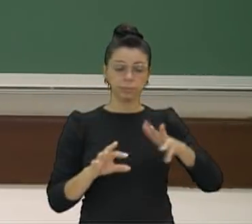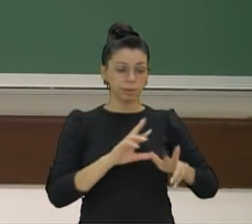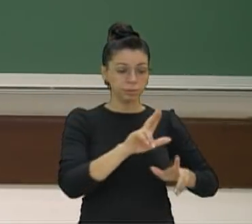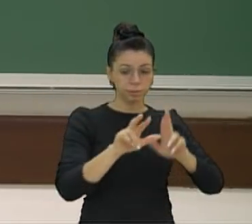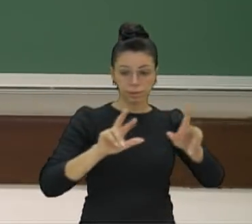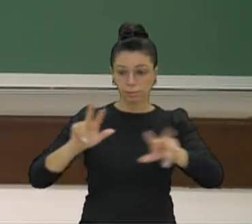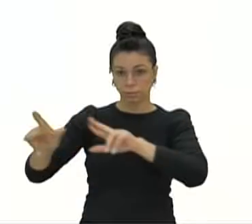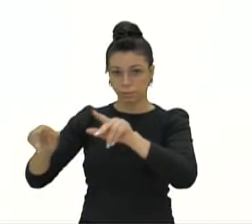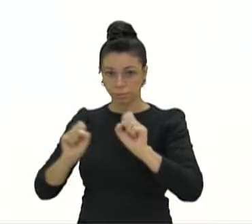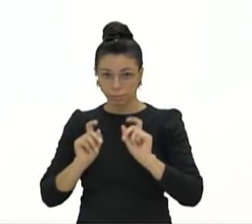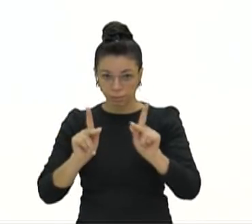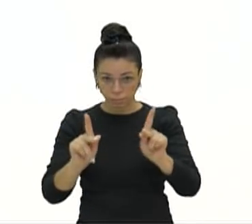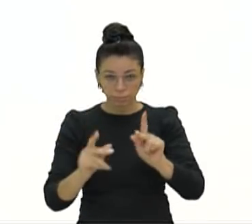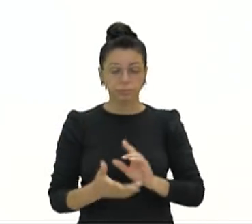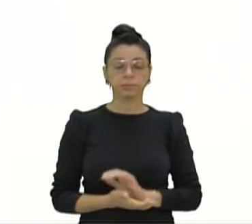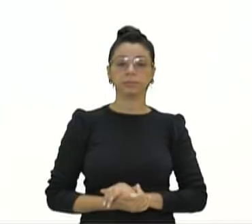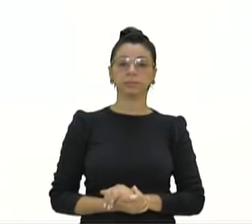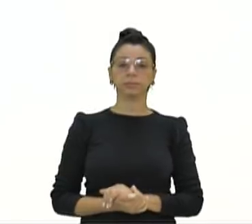diferenças aí. Vamos lá?